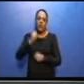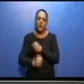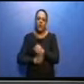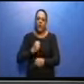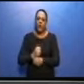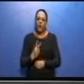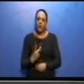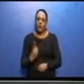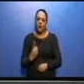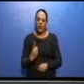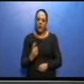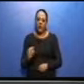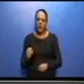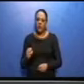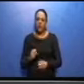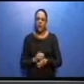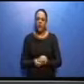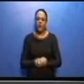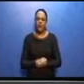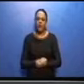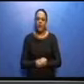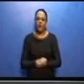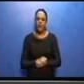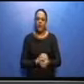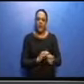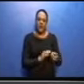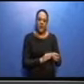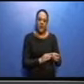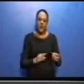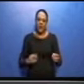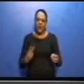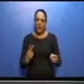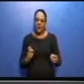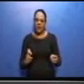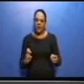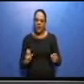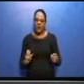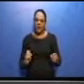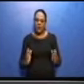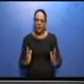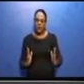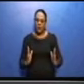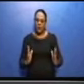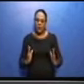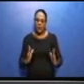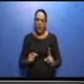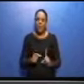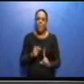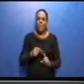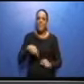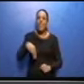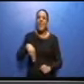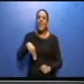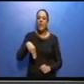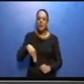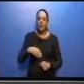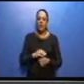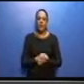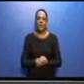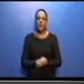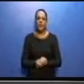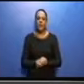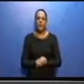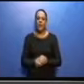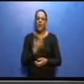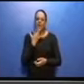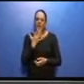precipitação em milímetros, né, que vai de 0 a 25, certo? Aqui nas cores mais escuras,